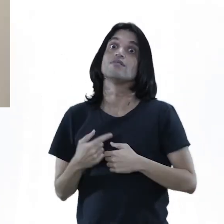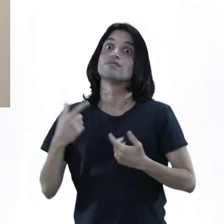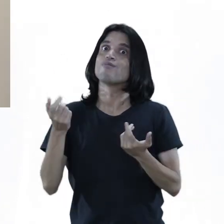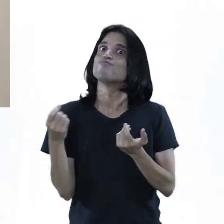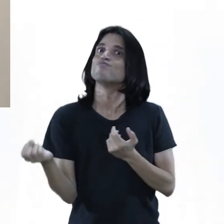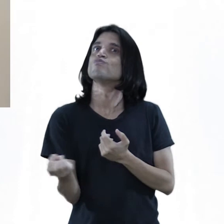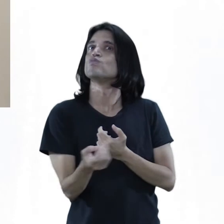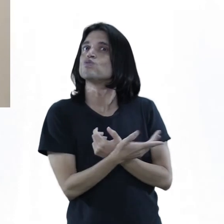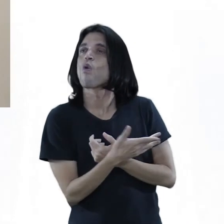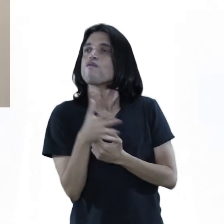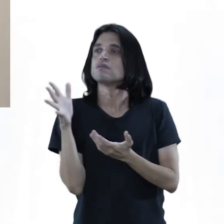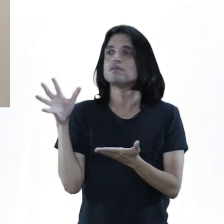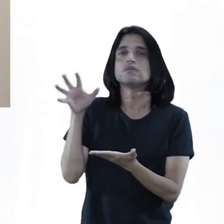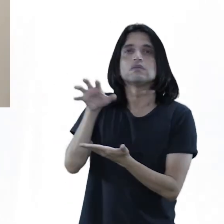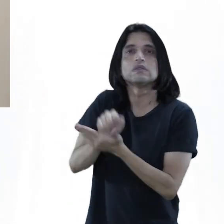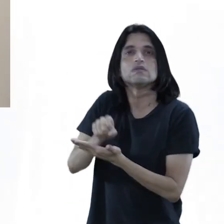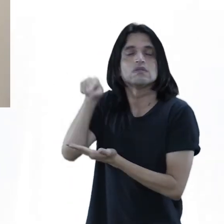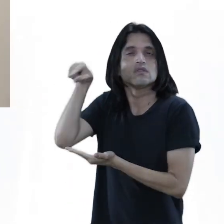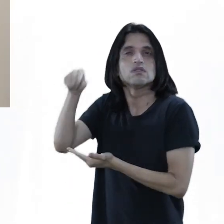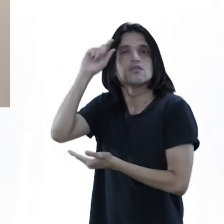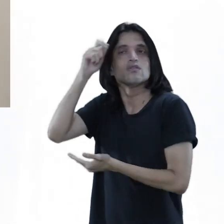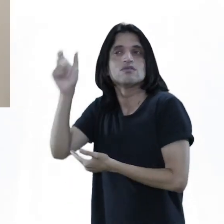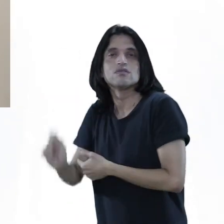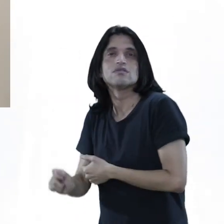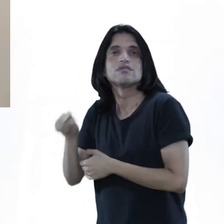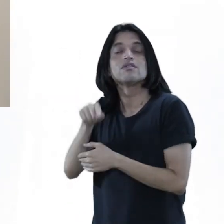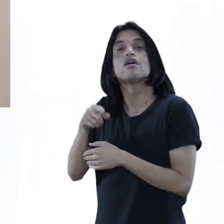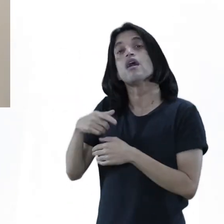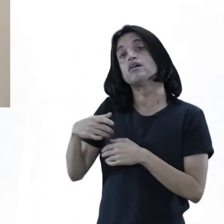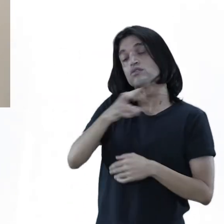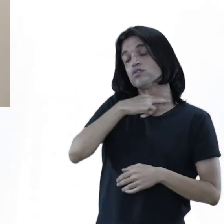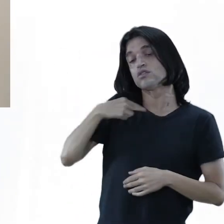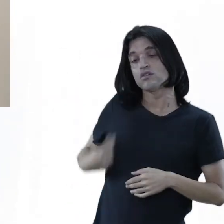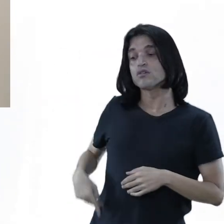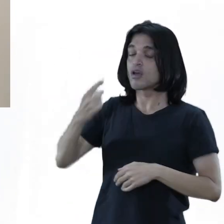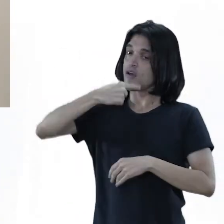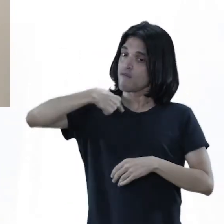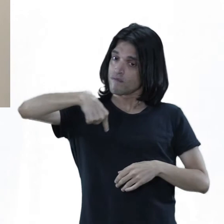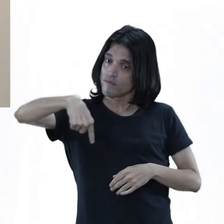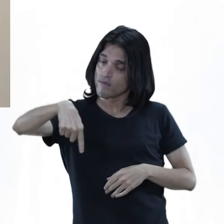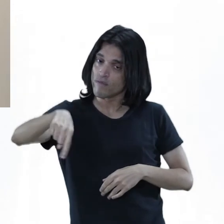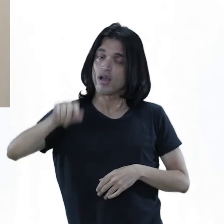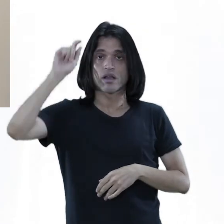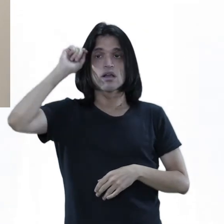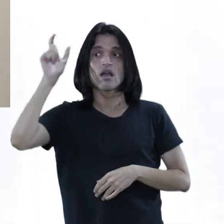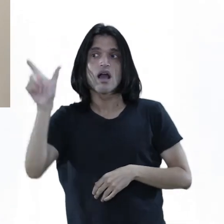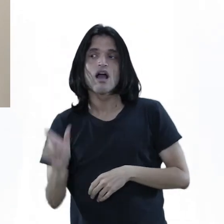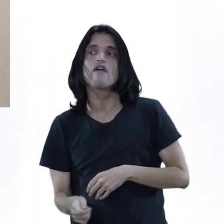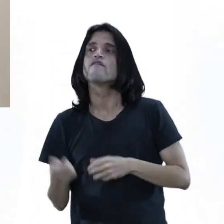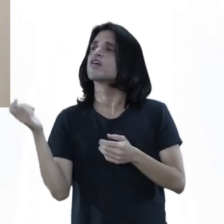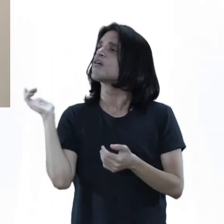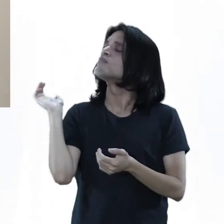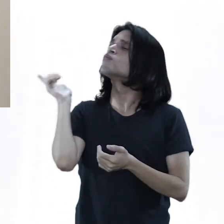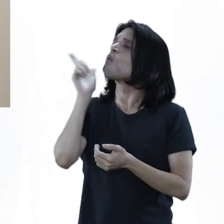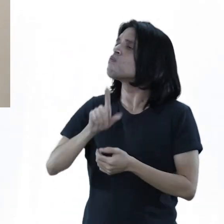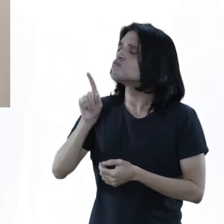colonialismo no continente africano, mas diferente do que era feito pela Europa. A China vai à África, consegue grandes